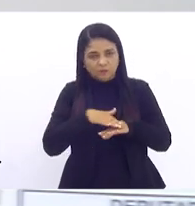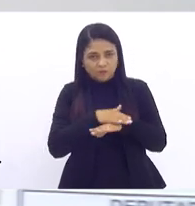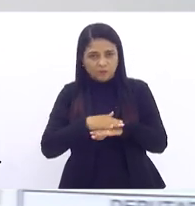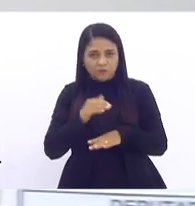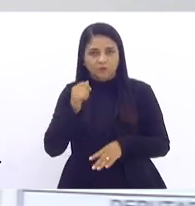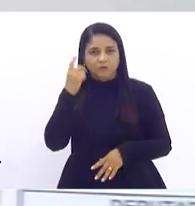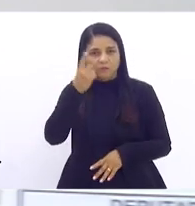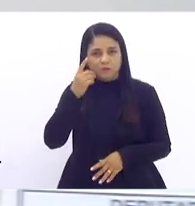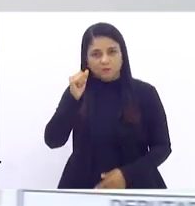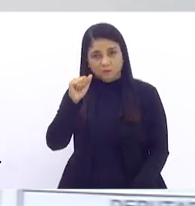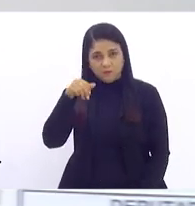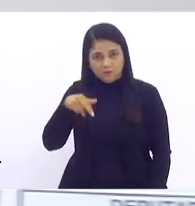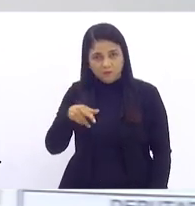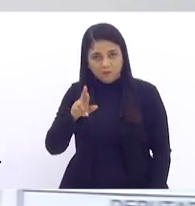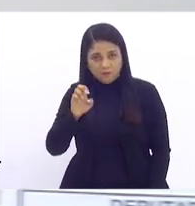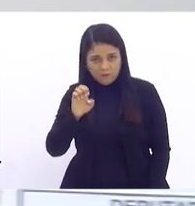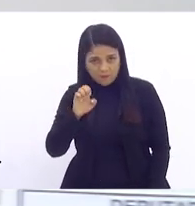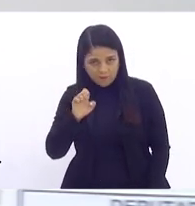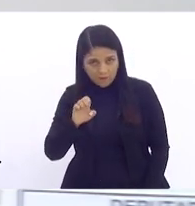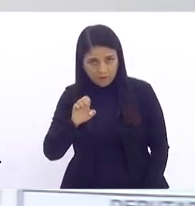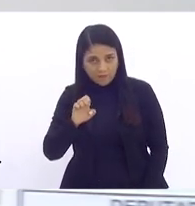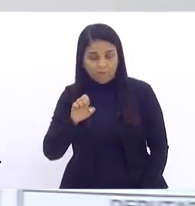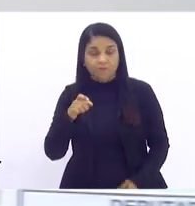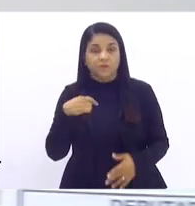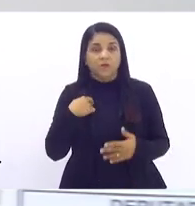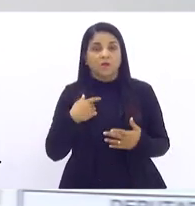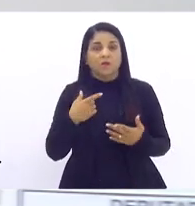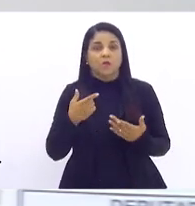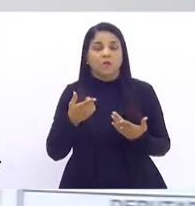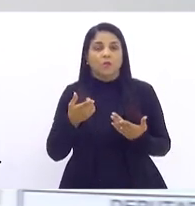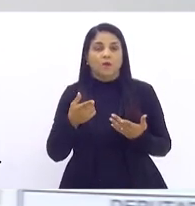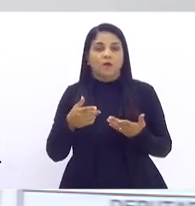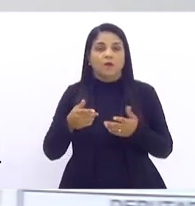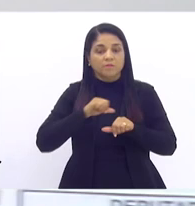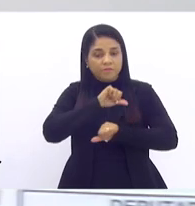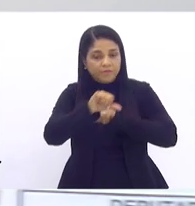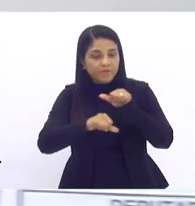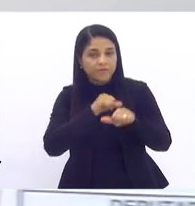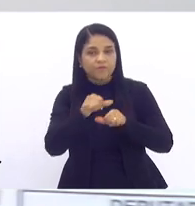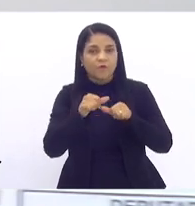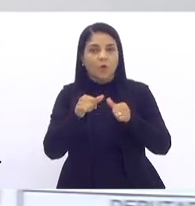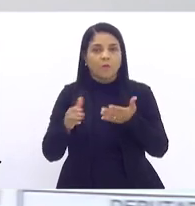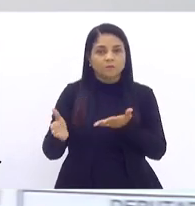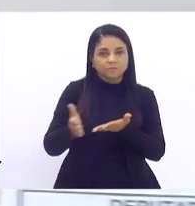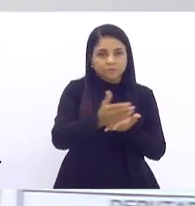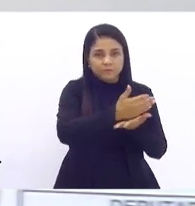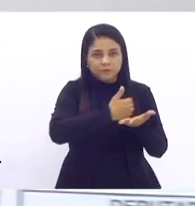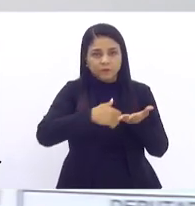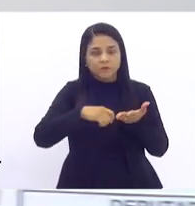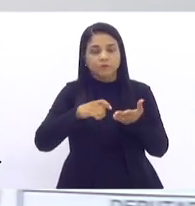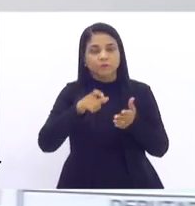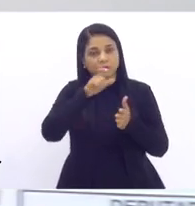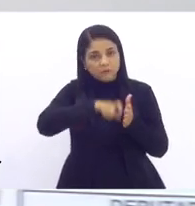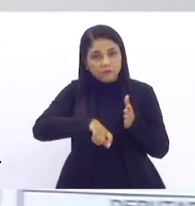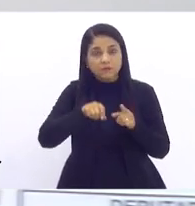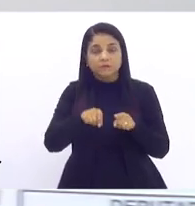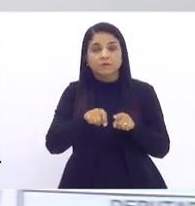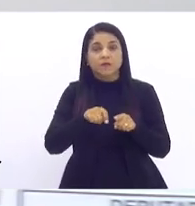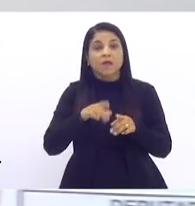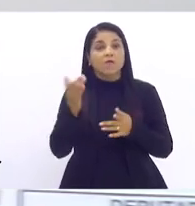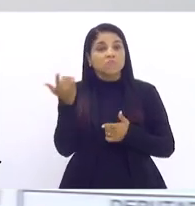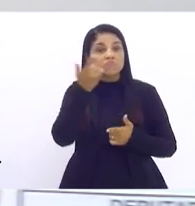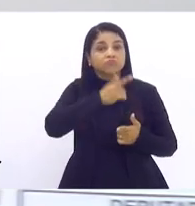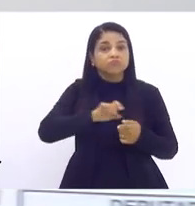que com a reforma tributária ou Iva um dos estados que mais vai ganhar no Brasil é o Rio de Janeiro